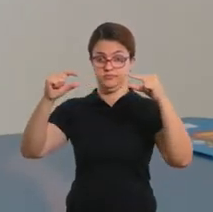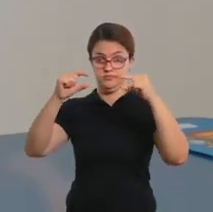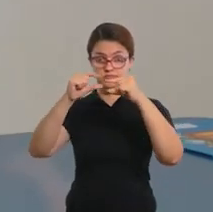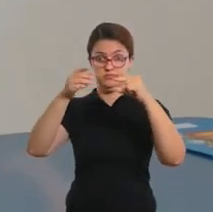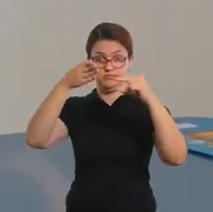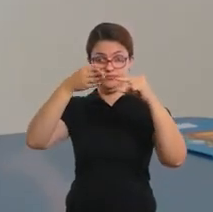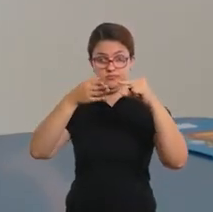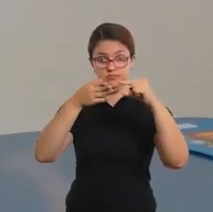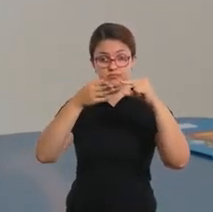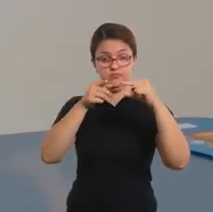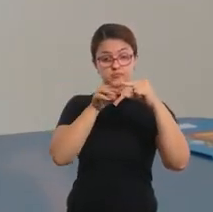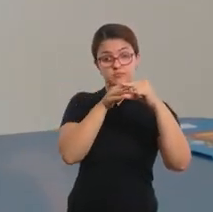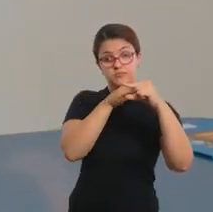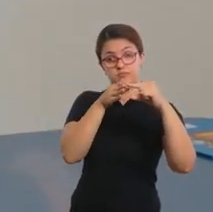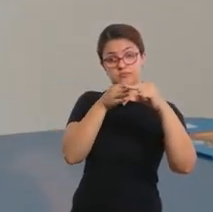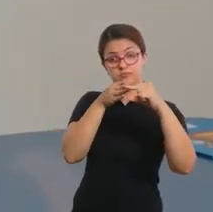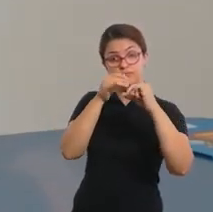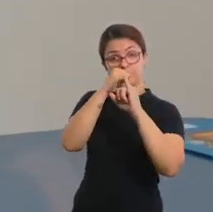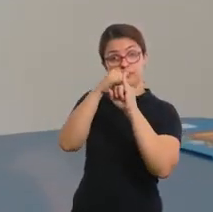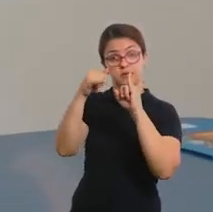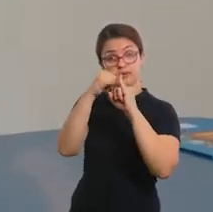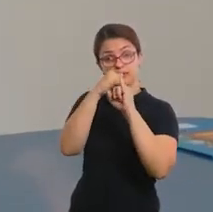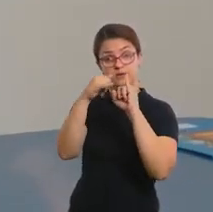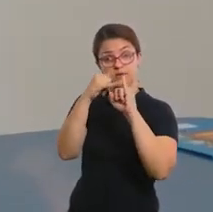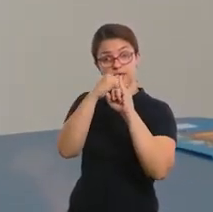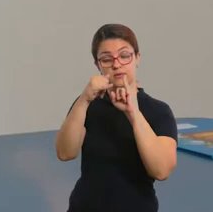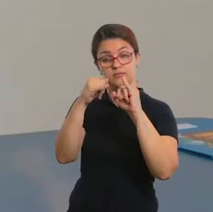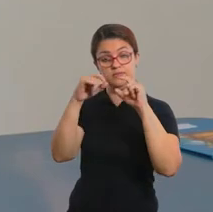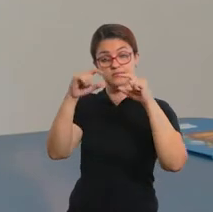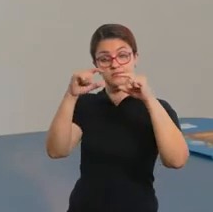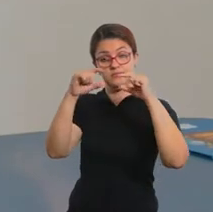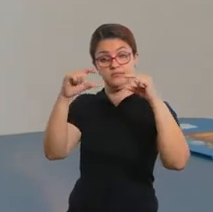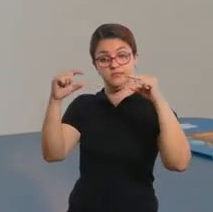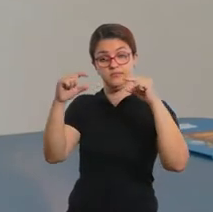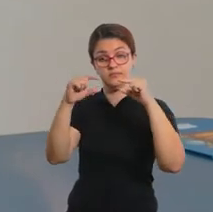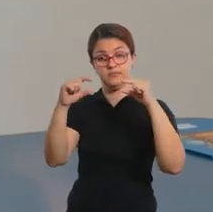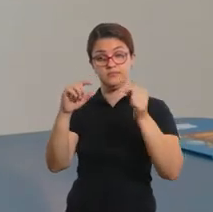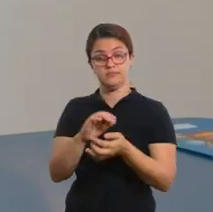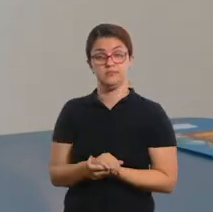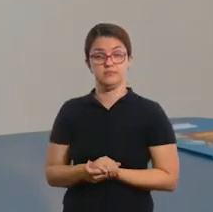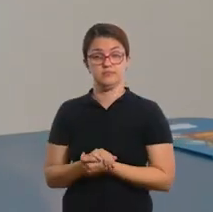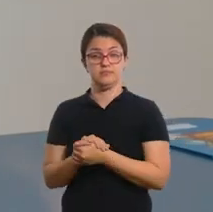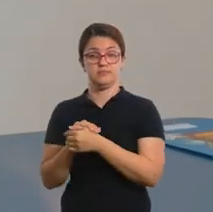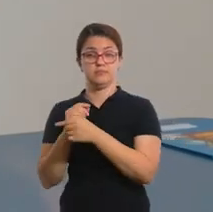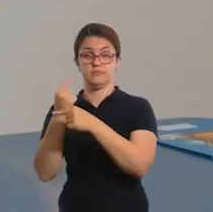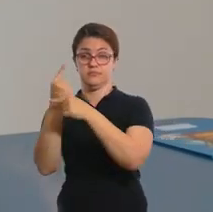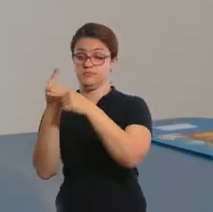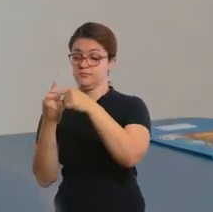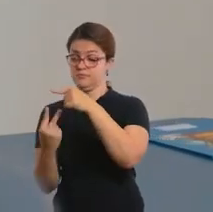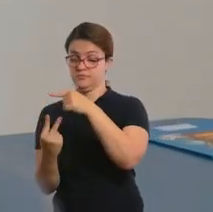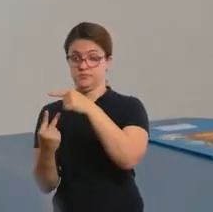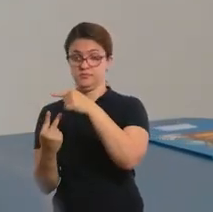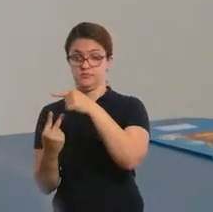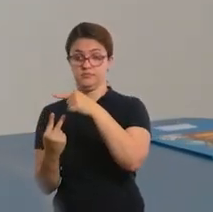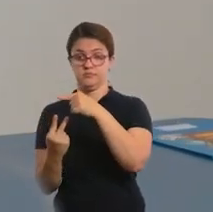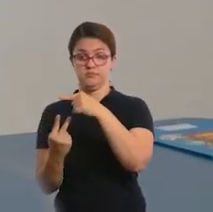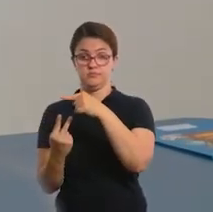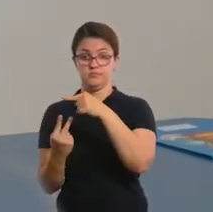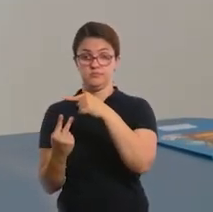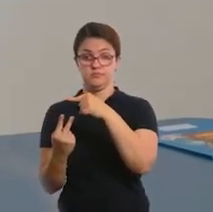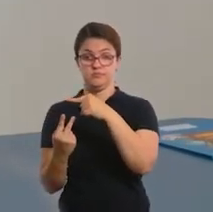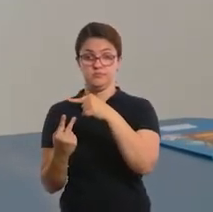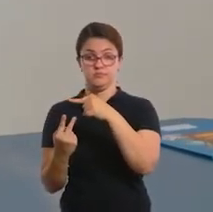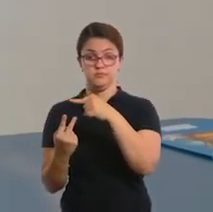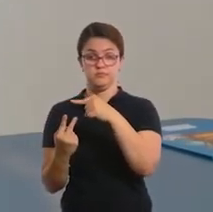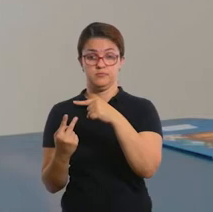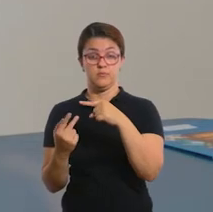inteira onde eu considerei a metade do valor. Então, nós temos a fração meio. E eu